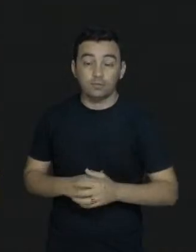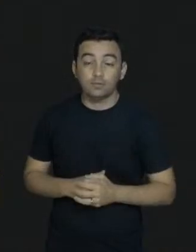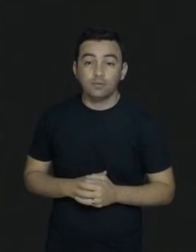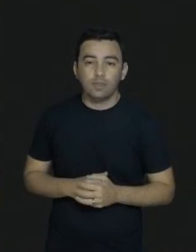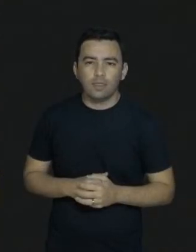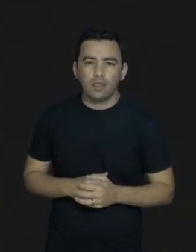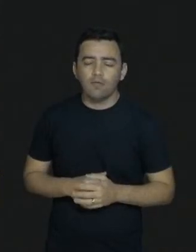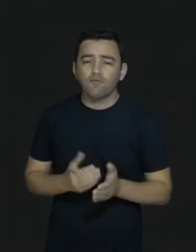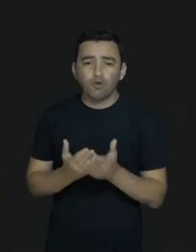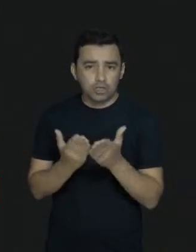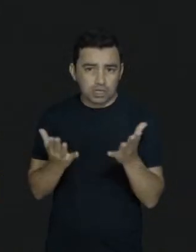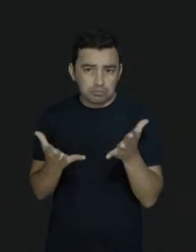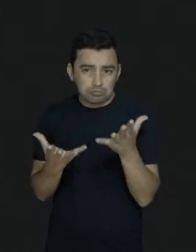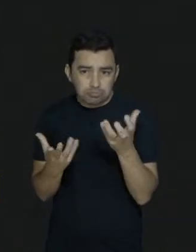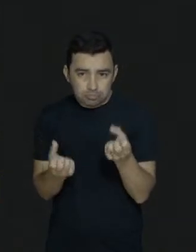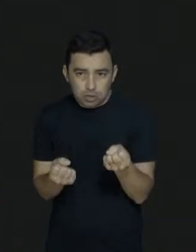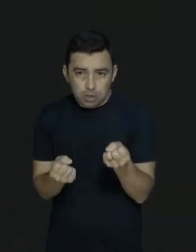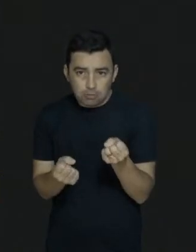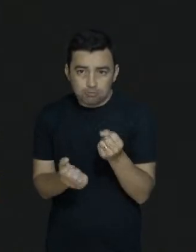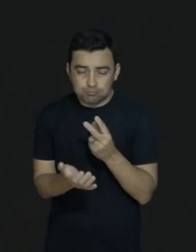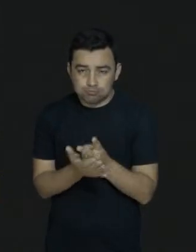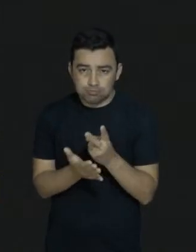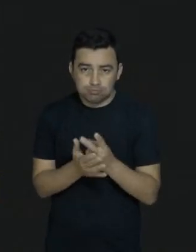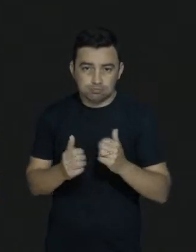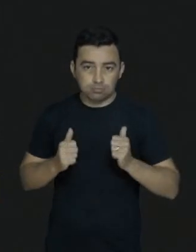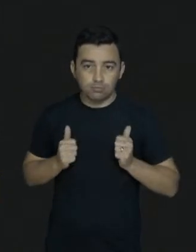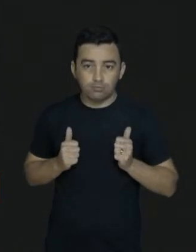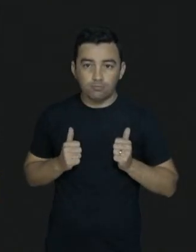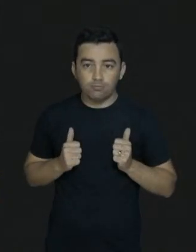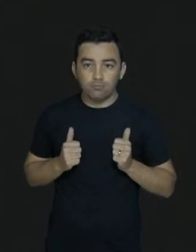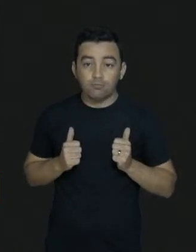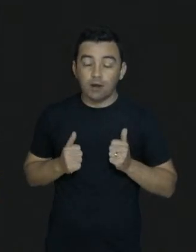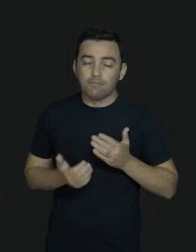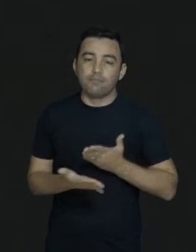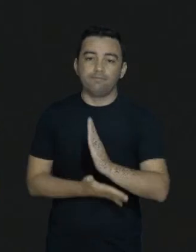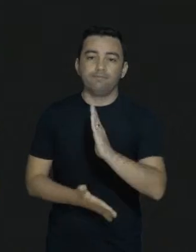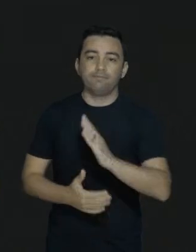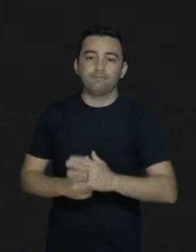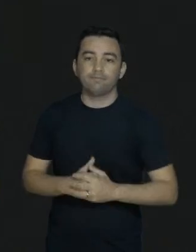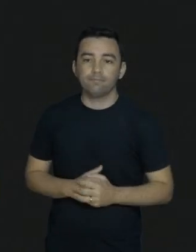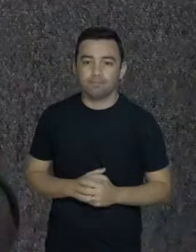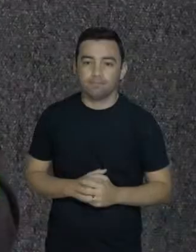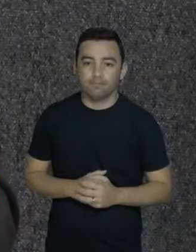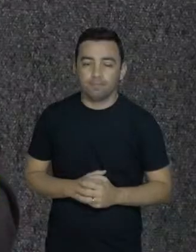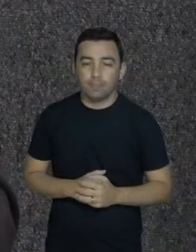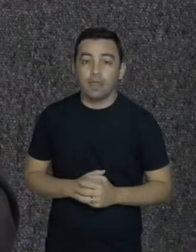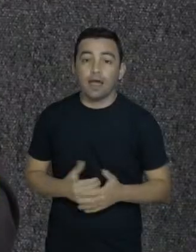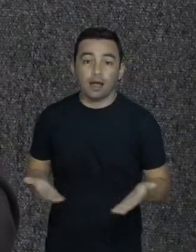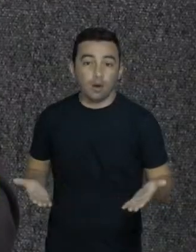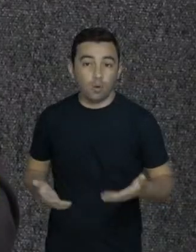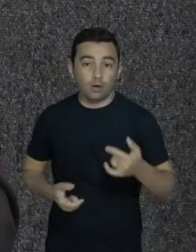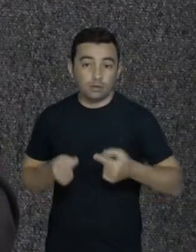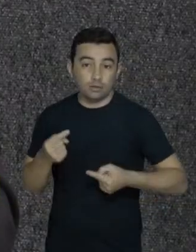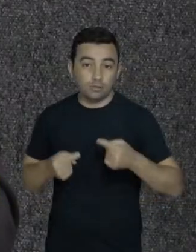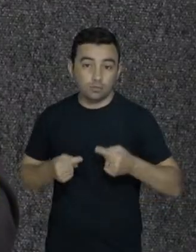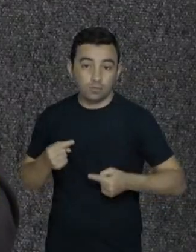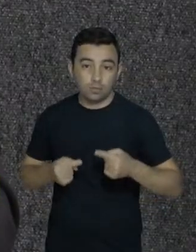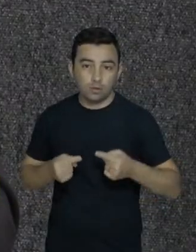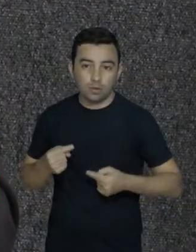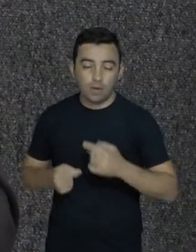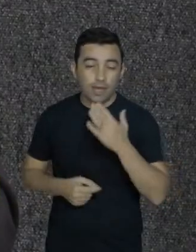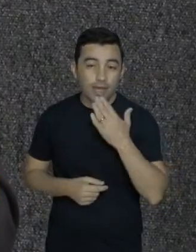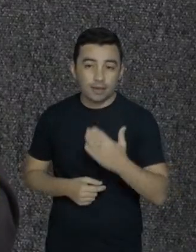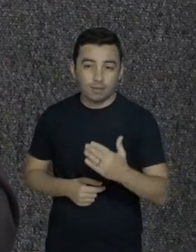os que forem a favor permanecem aprovado coloca em discussão o